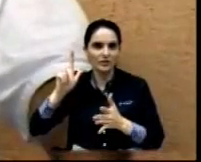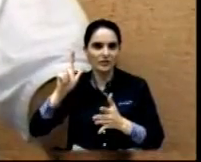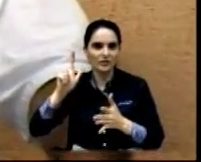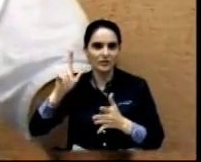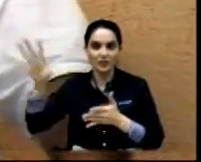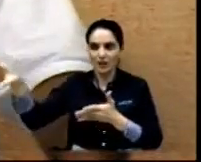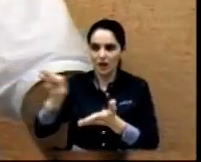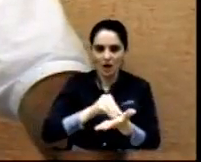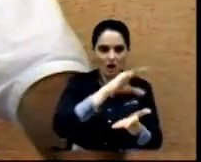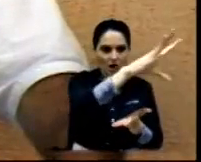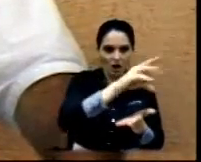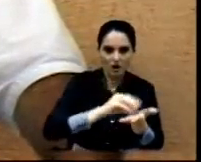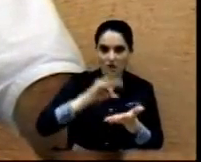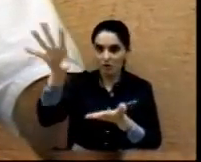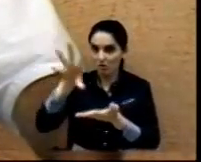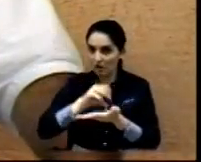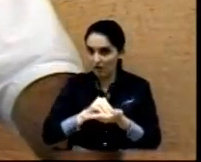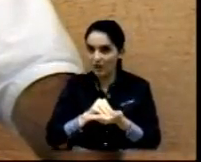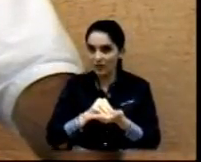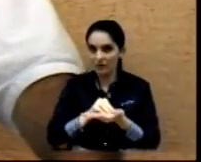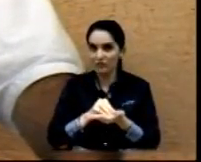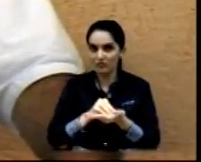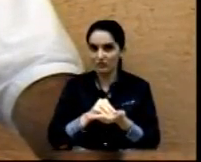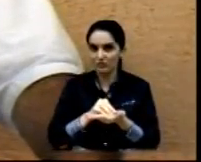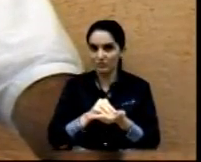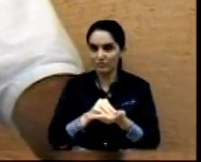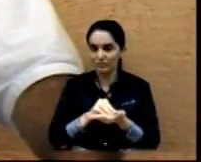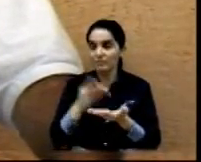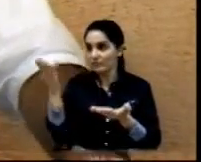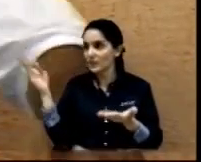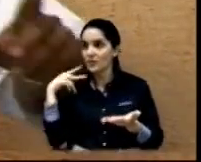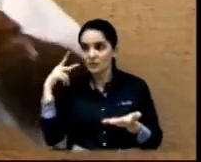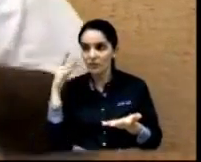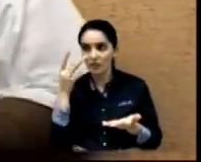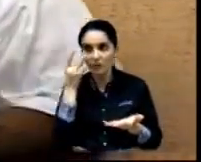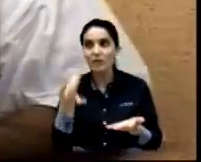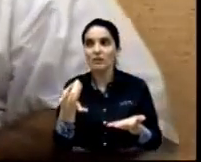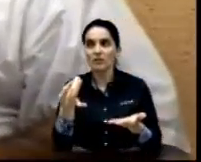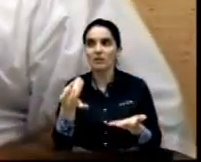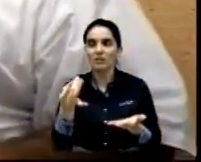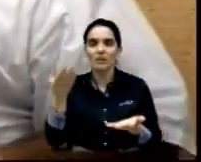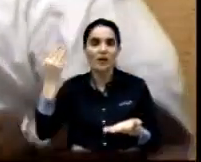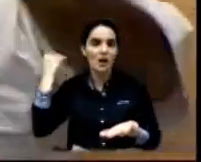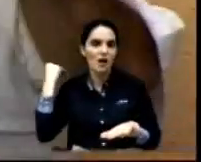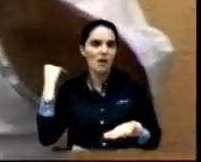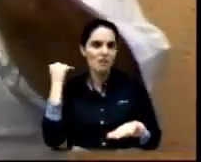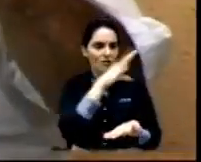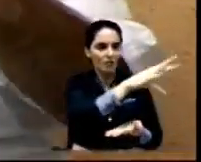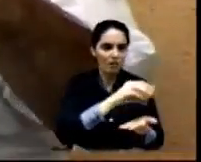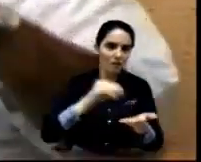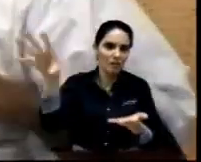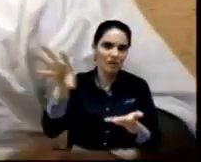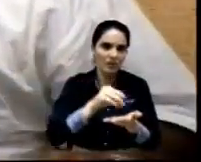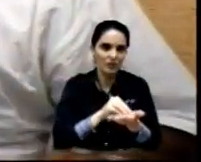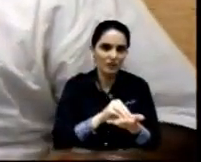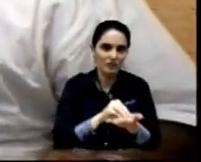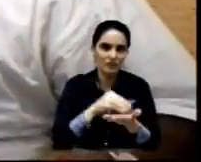dados, por favor, vereadores, fiquem atentos a isso. Antes, a coleta de dados era feita ponto a